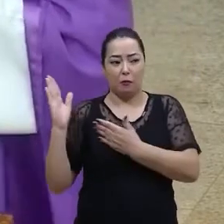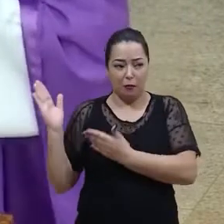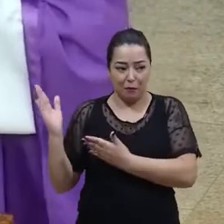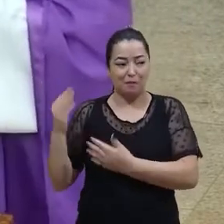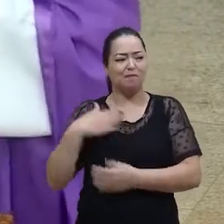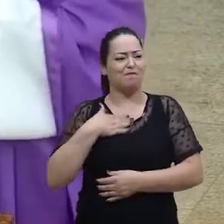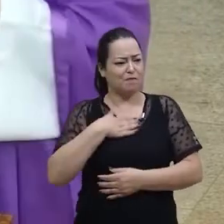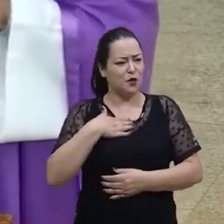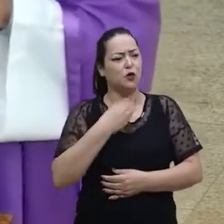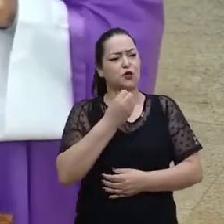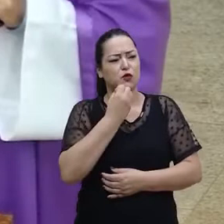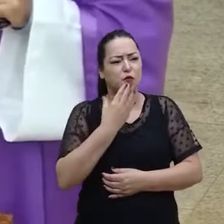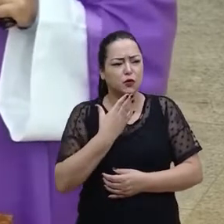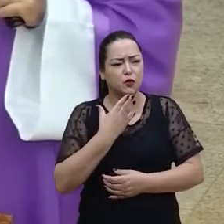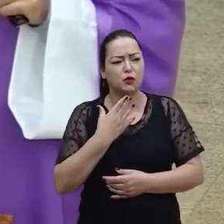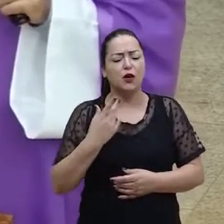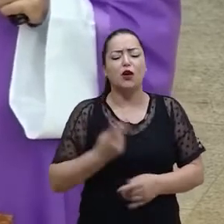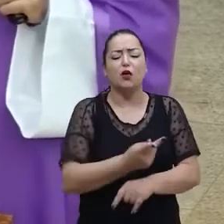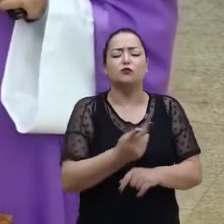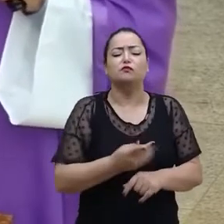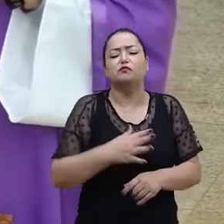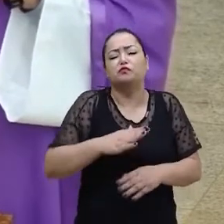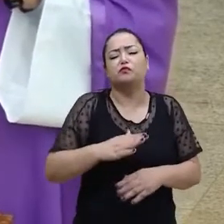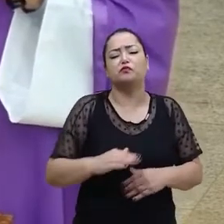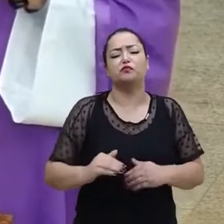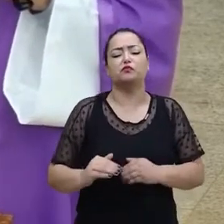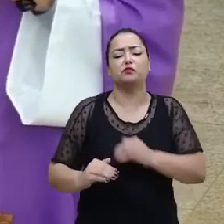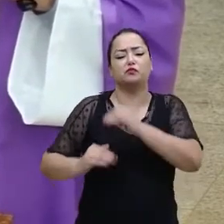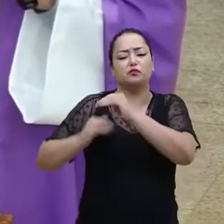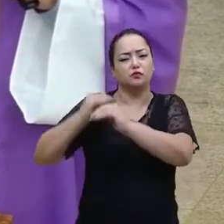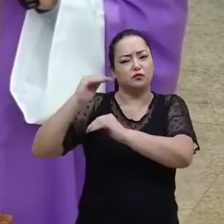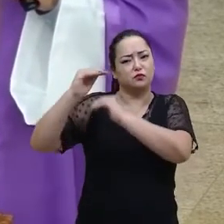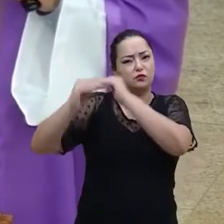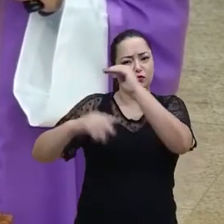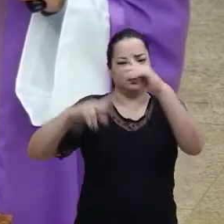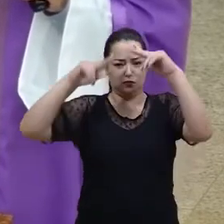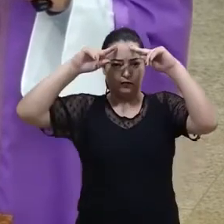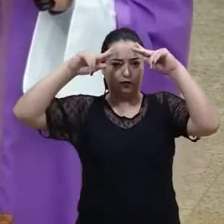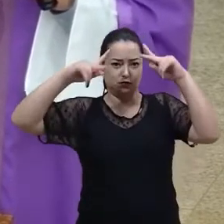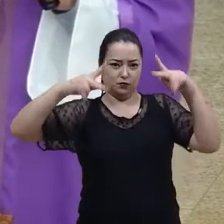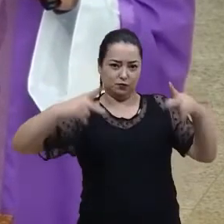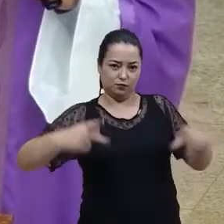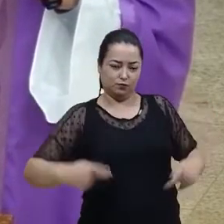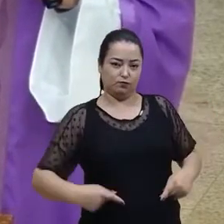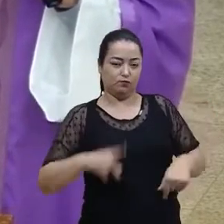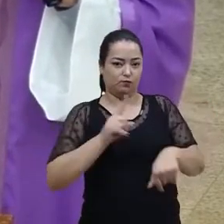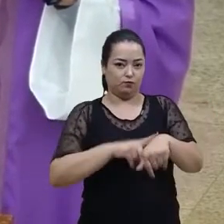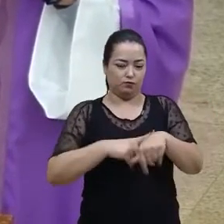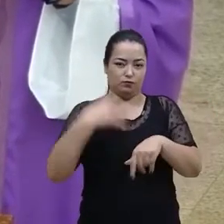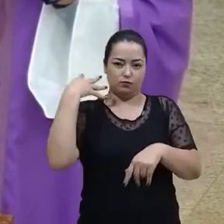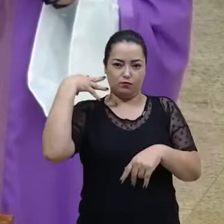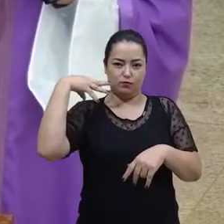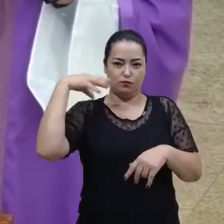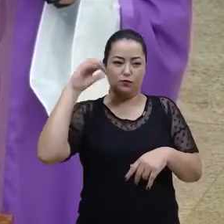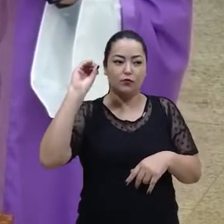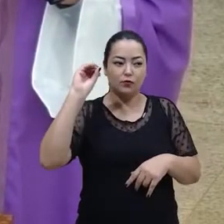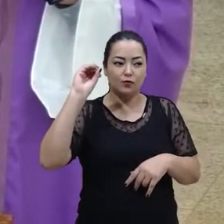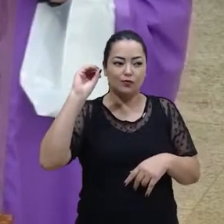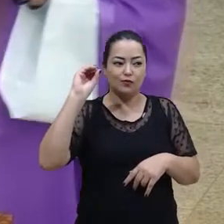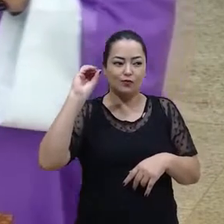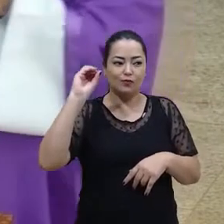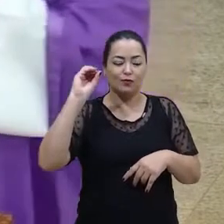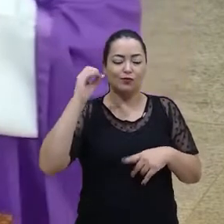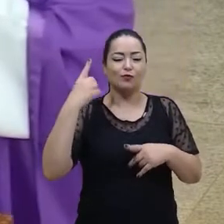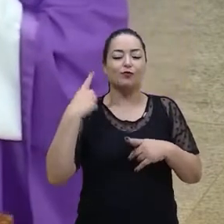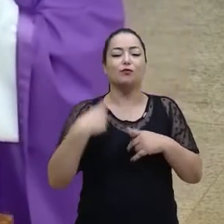E como eu procuro crescer humanamente em tempo de quaresma é porque